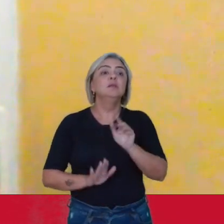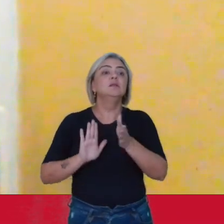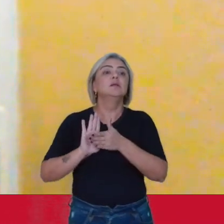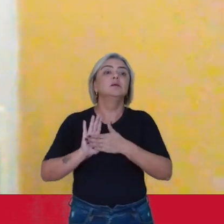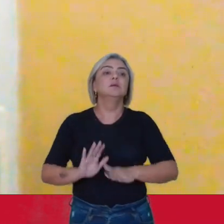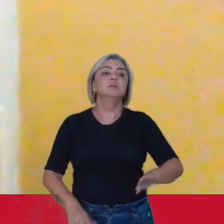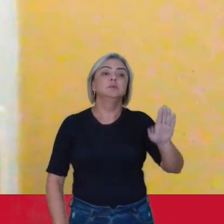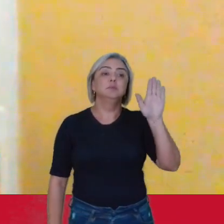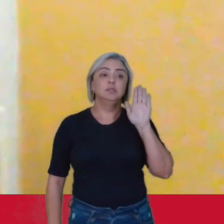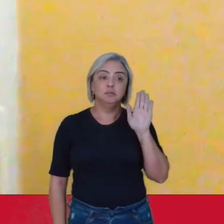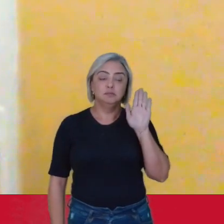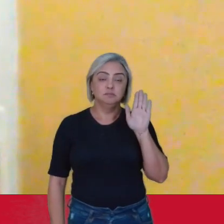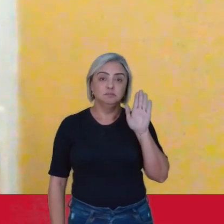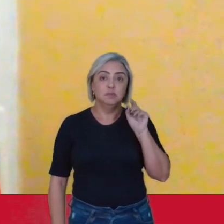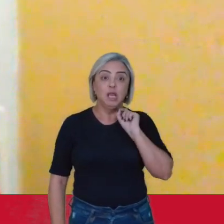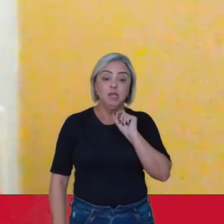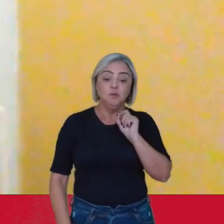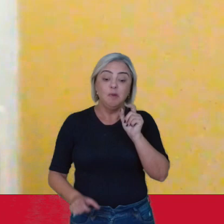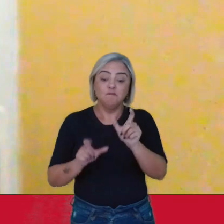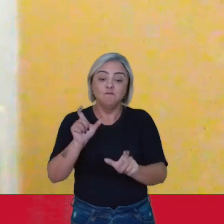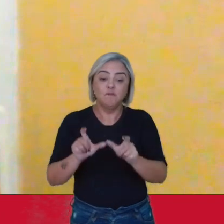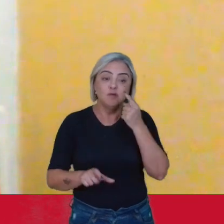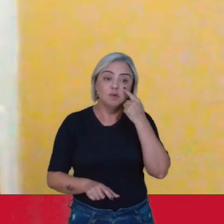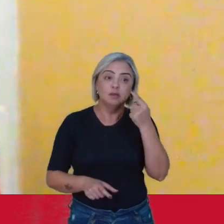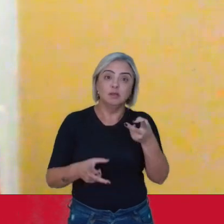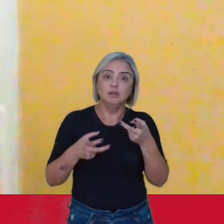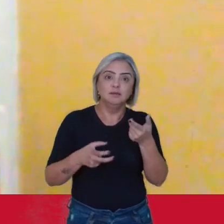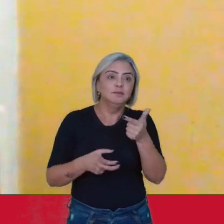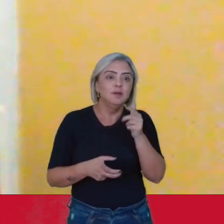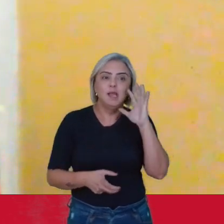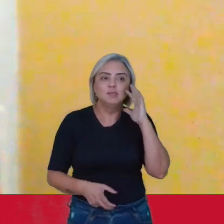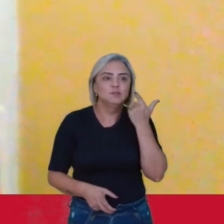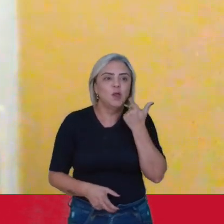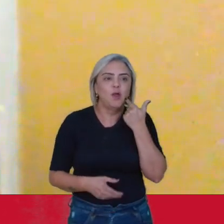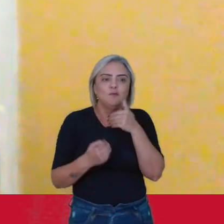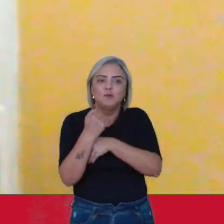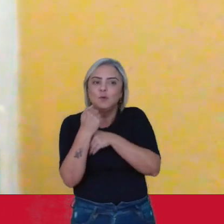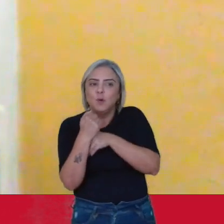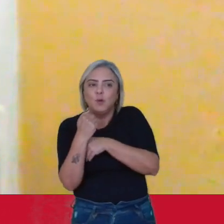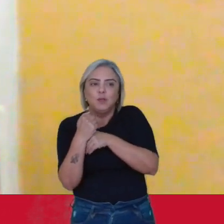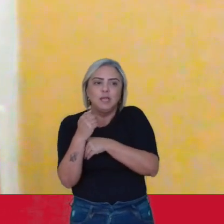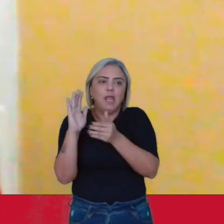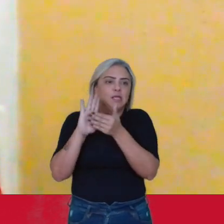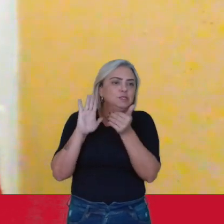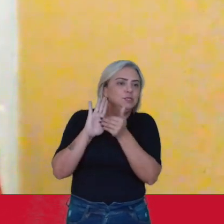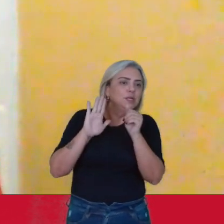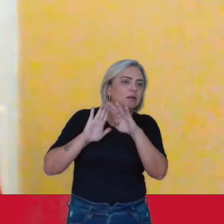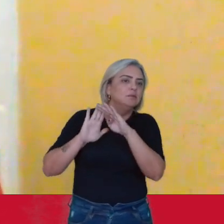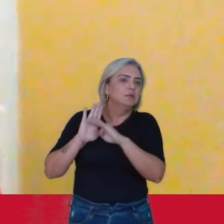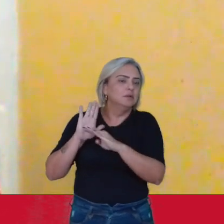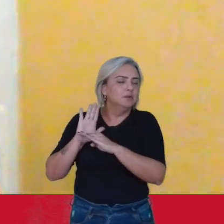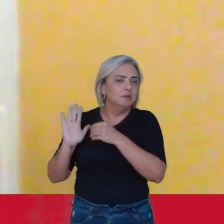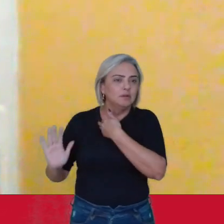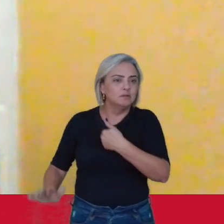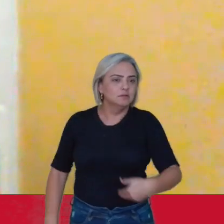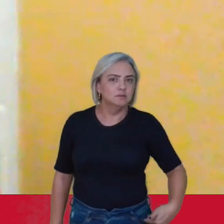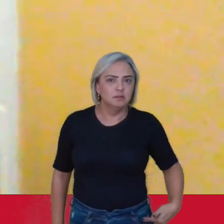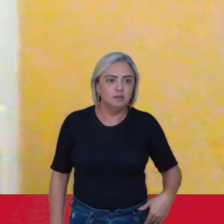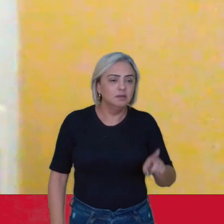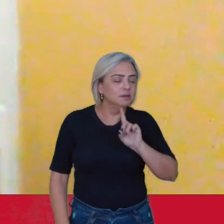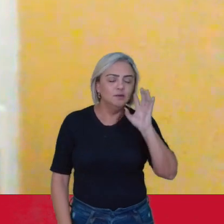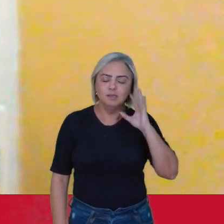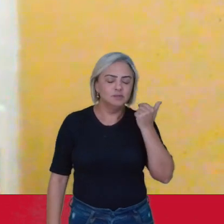de campanha. E uma forma que a gente viu foi que não adianta a gente esconder, não adianta retirar do nosso programa de governo,